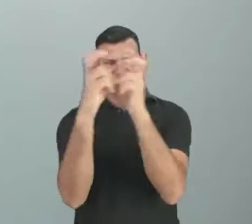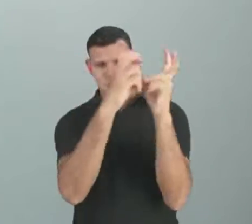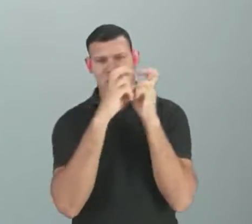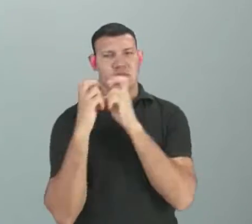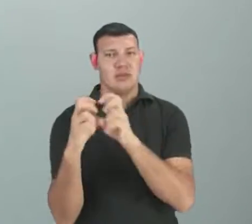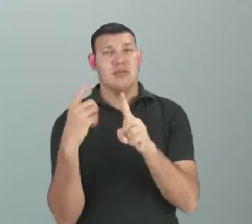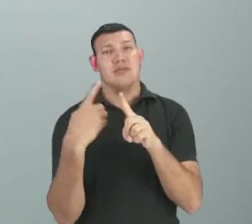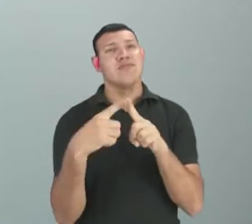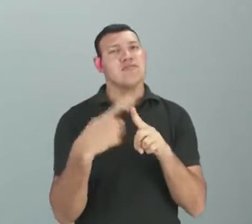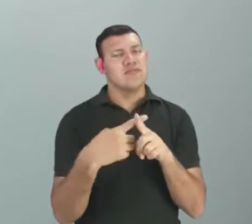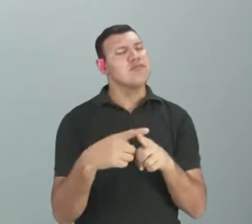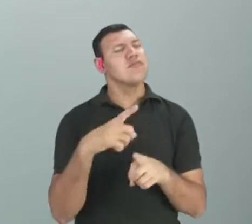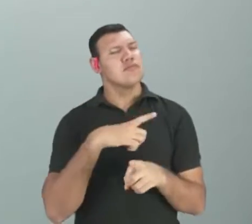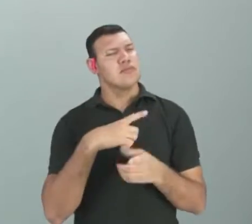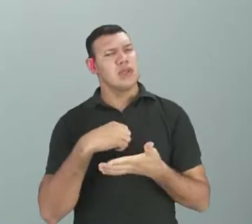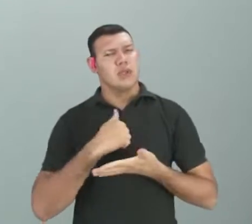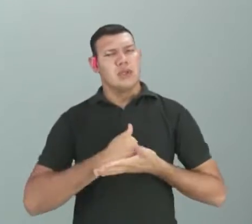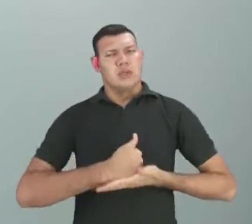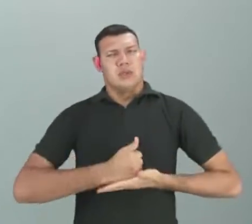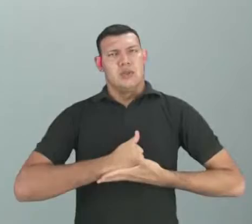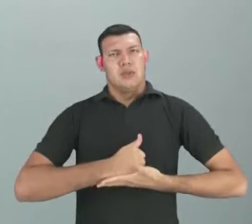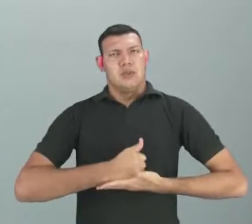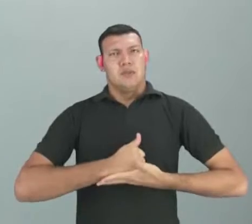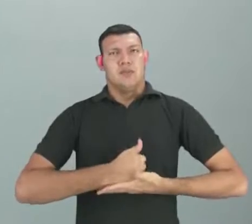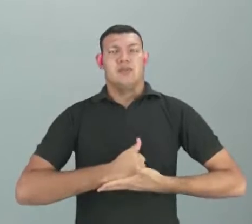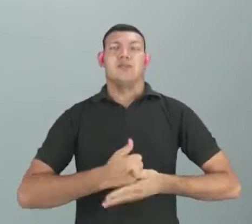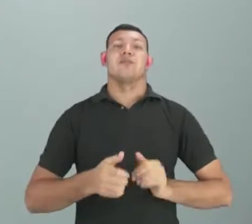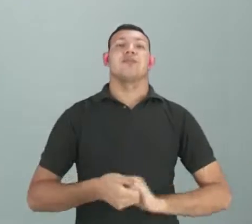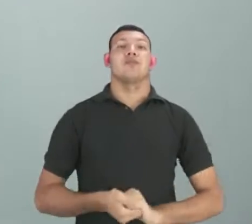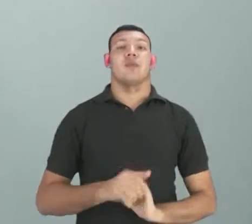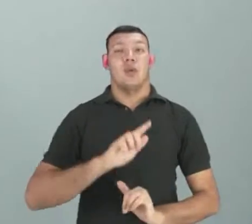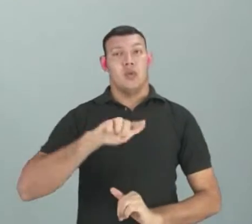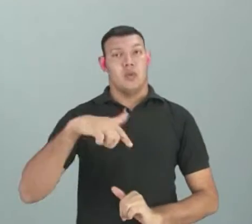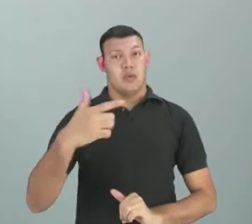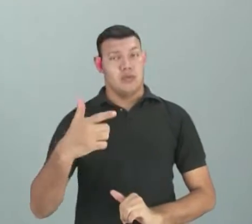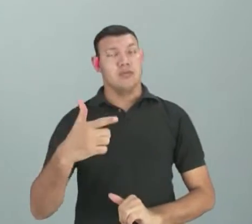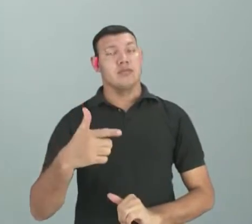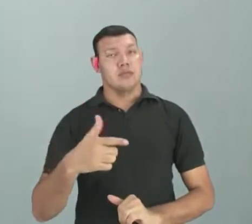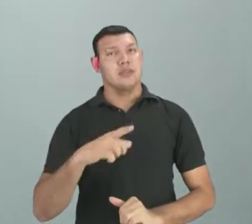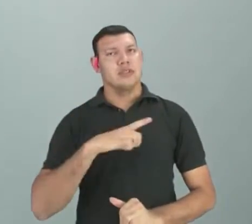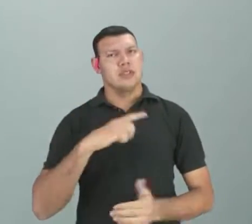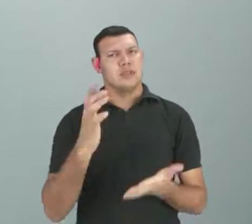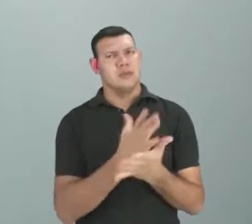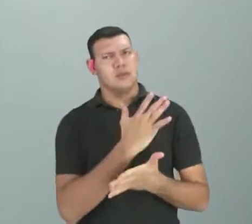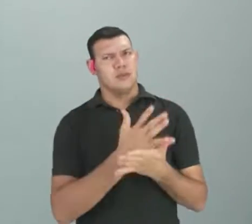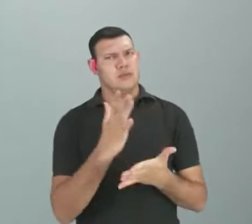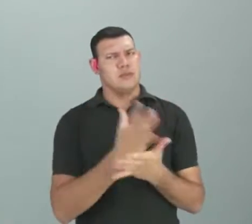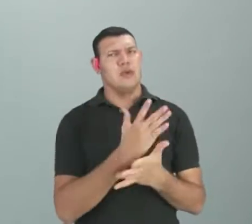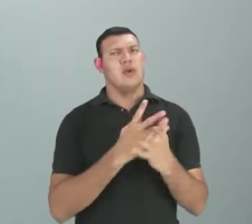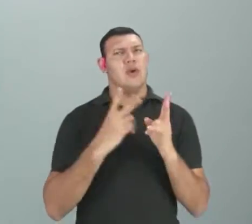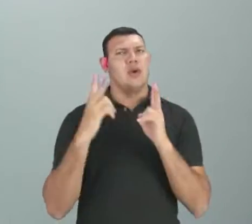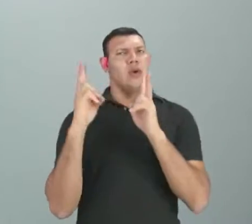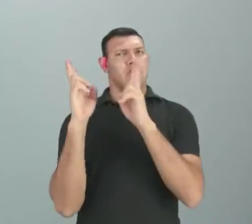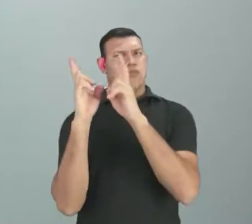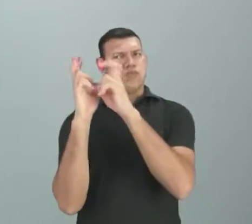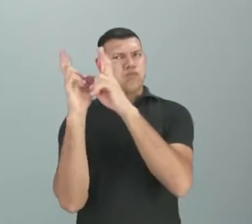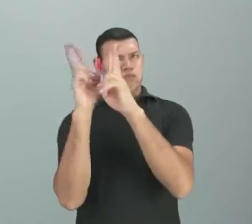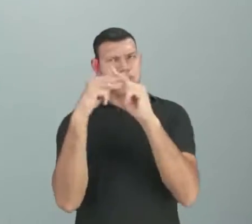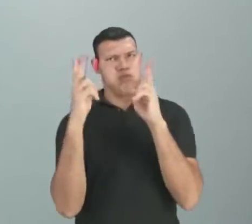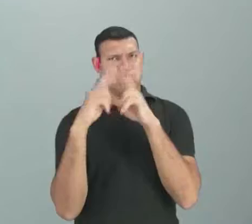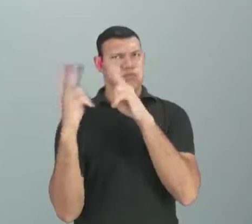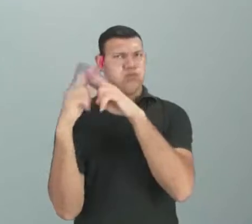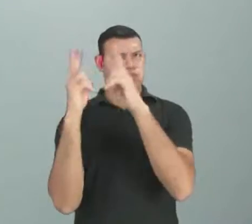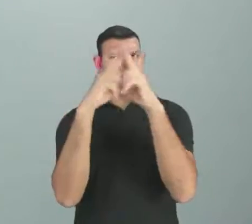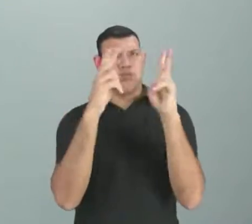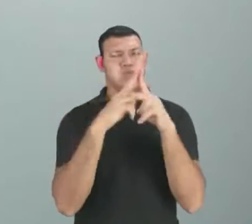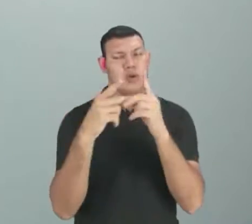porque eles já têm esse autocontrole. E outra, tem algumas artes marciais, tem algumas lutas que, dependendo